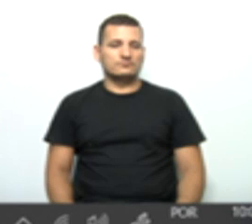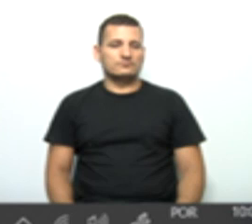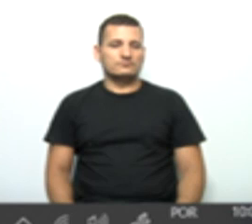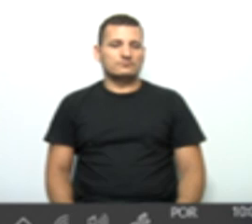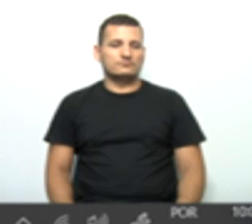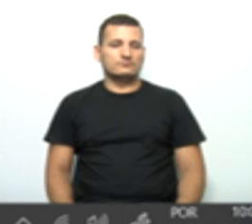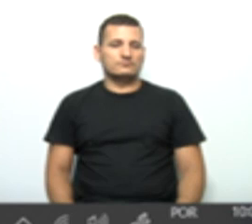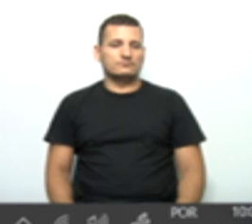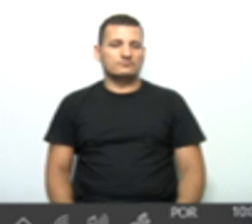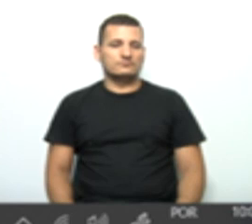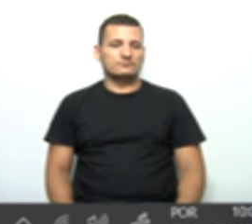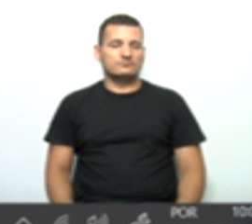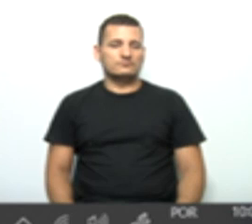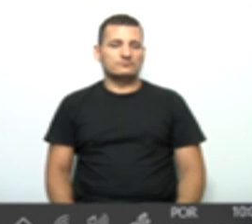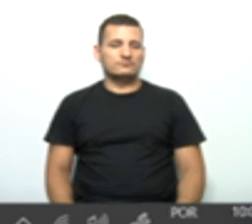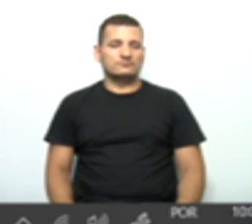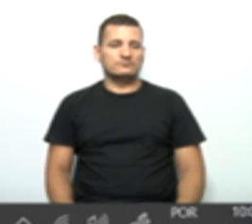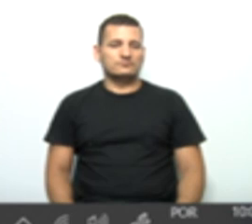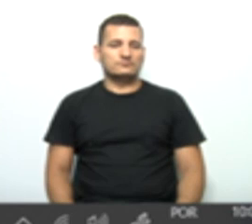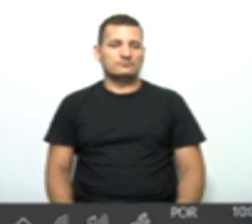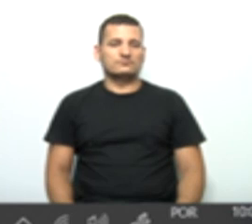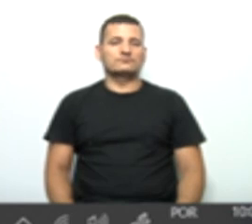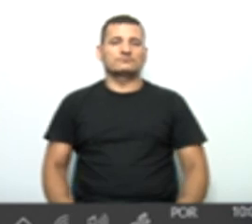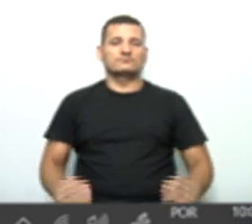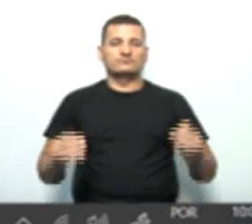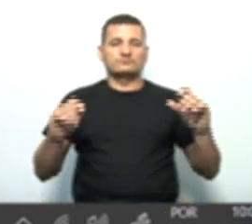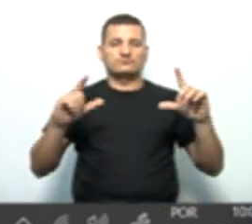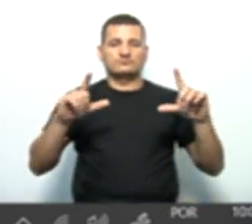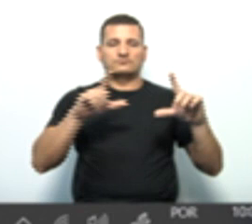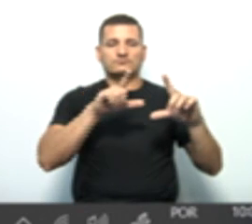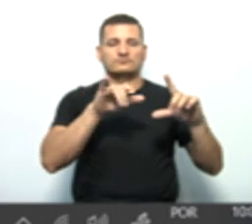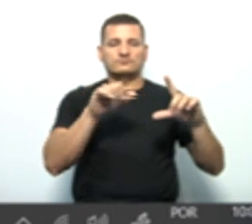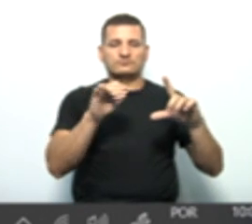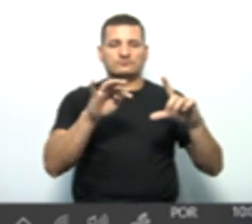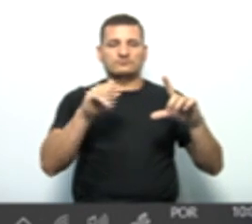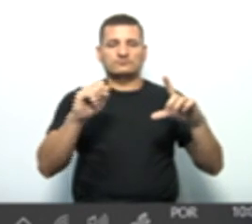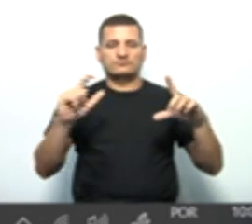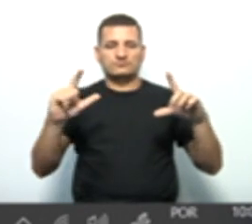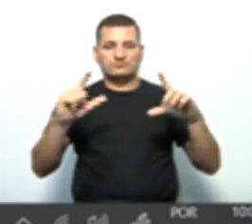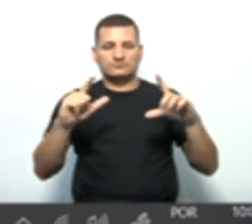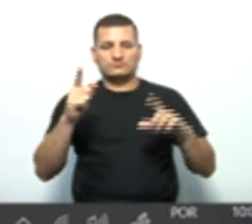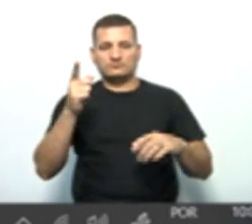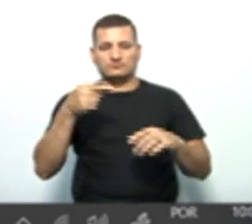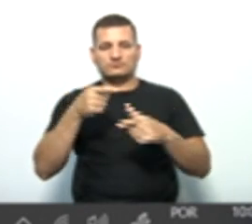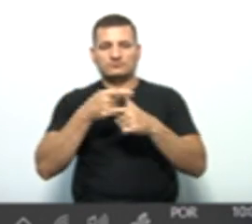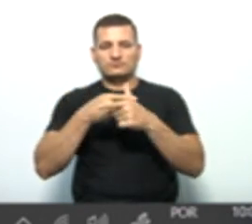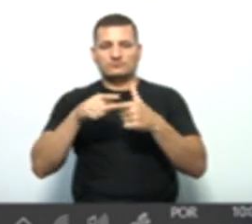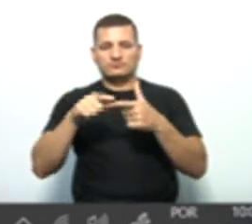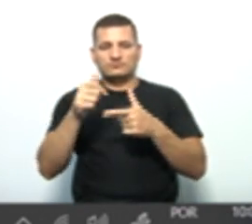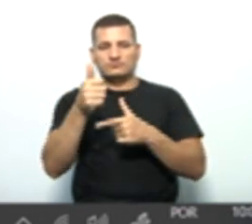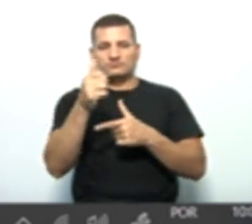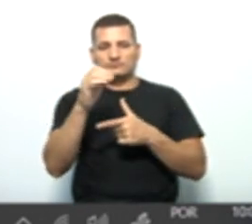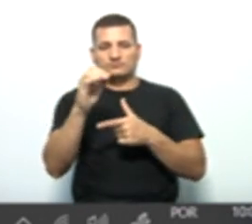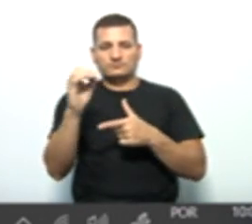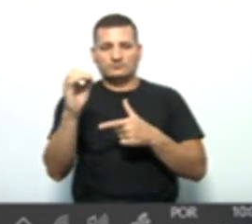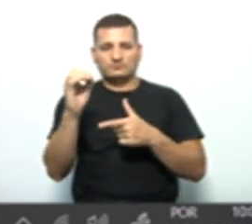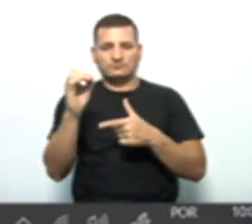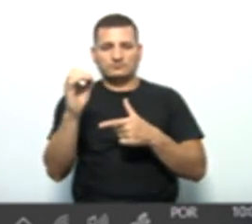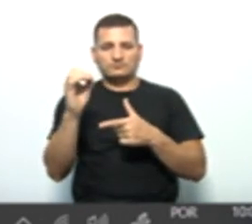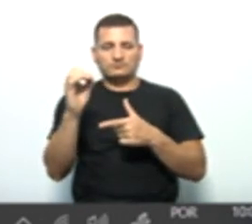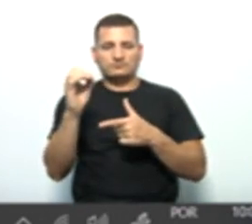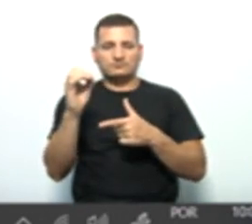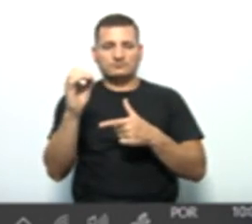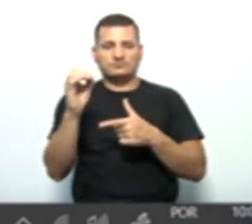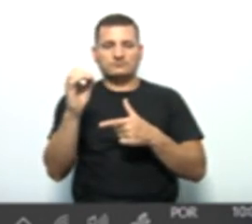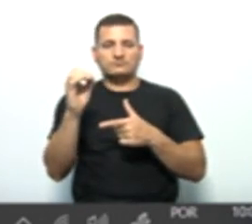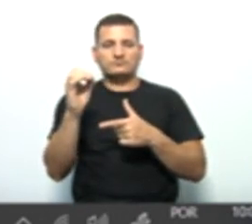abre e fecha, e aí eu vou colocar barra 100,